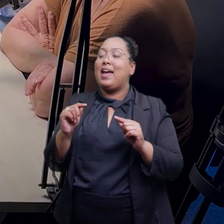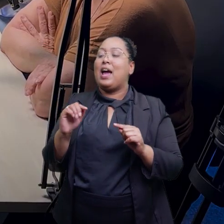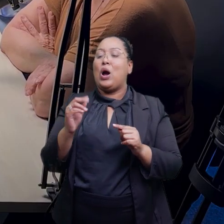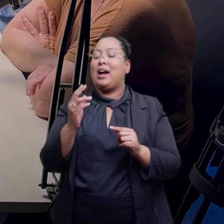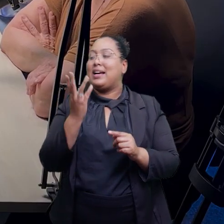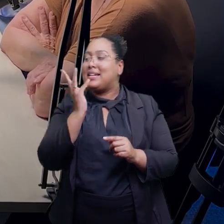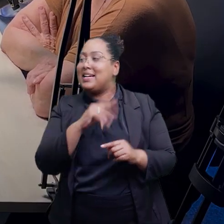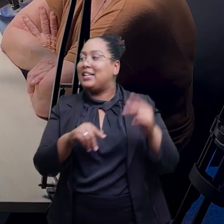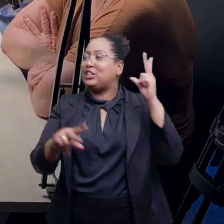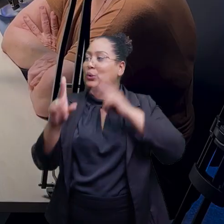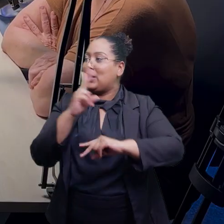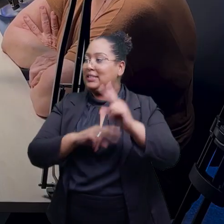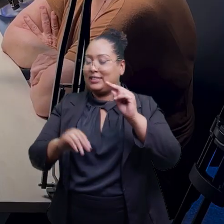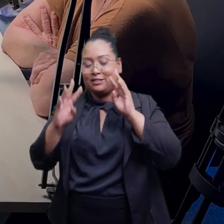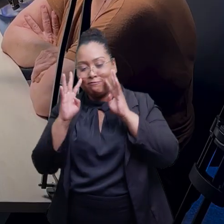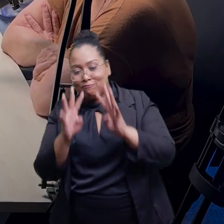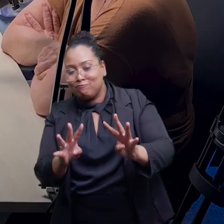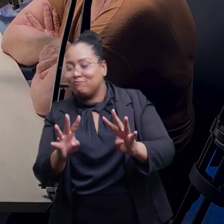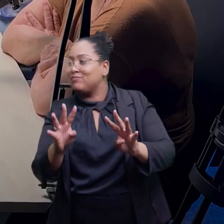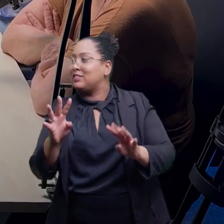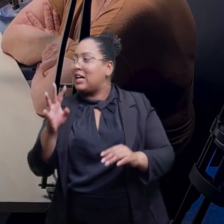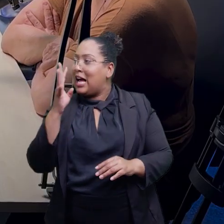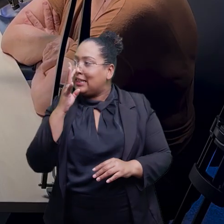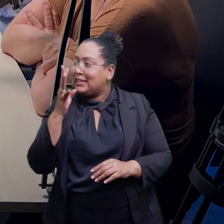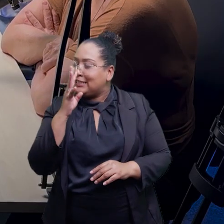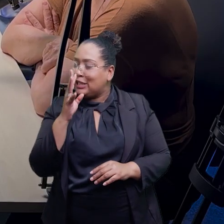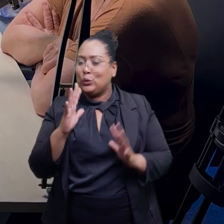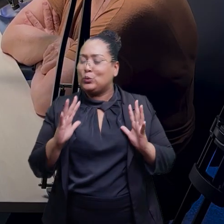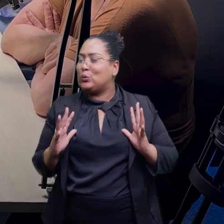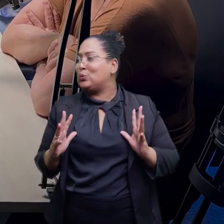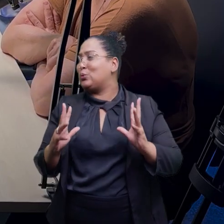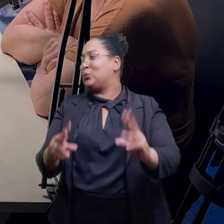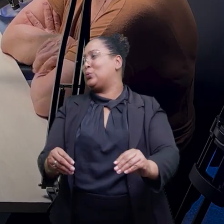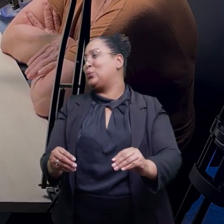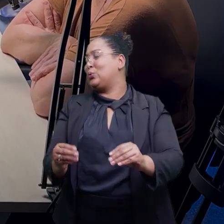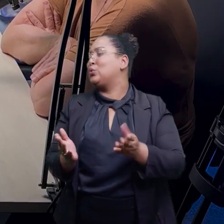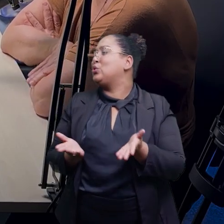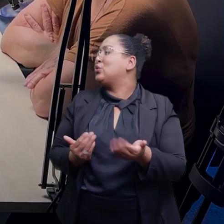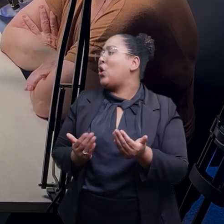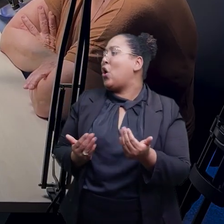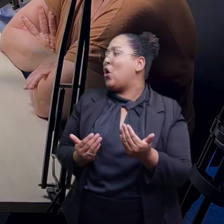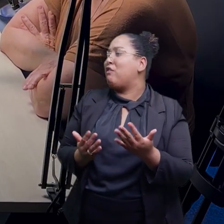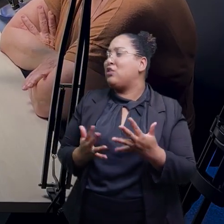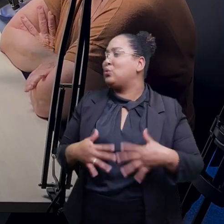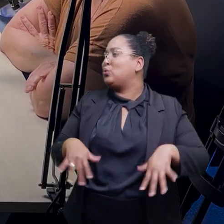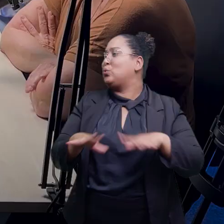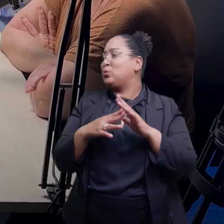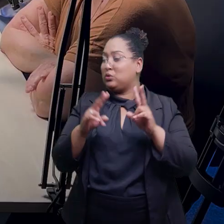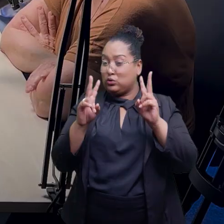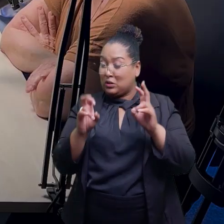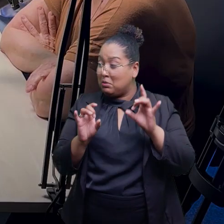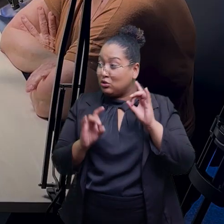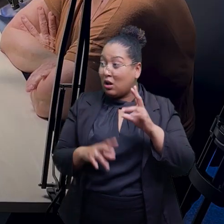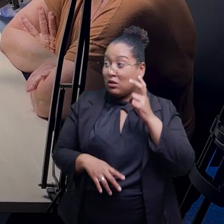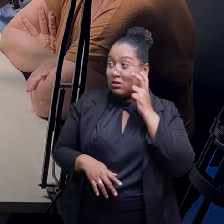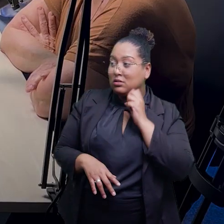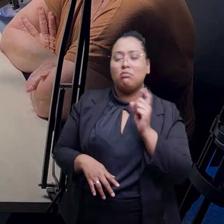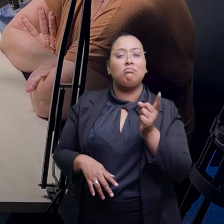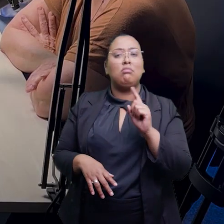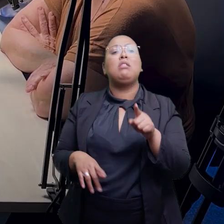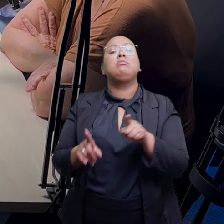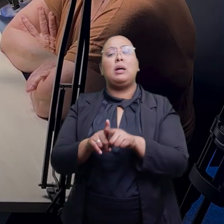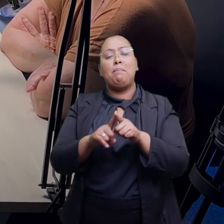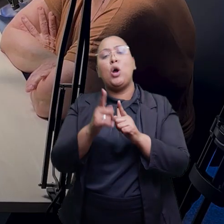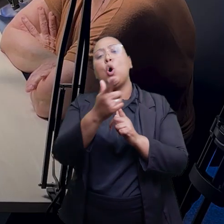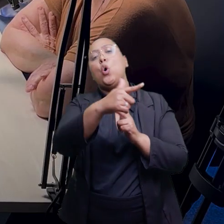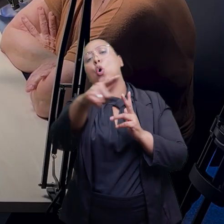e dando essa visibilidade para crianças, adolescentes, jovens, não só na temática da adoção, né,